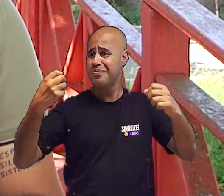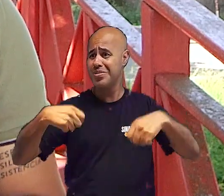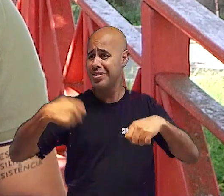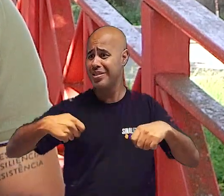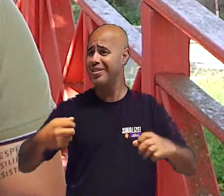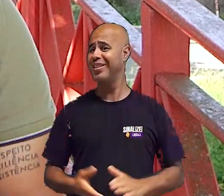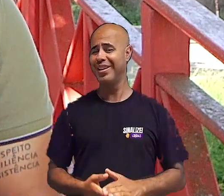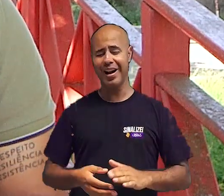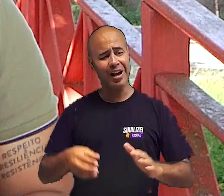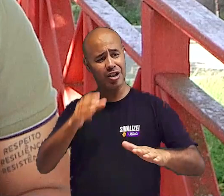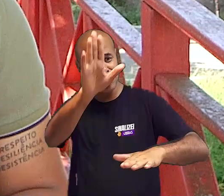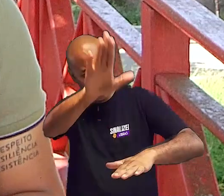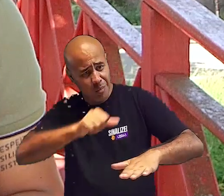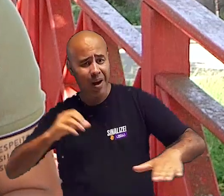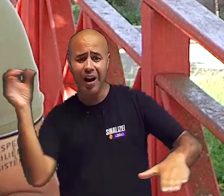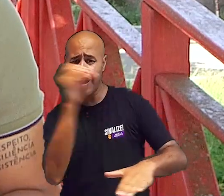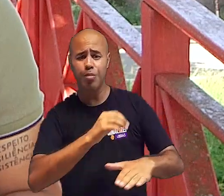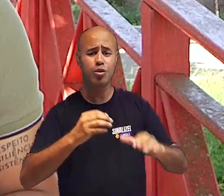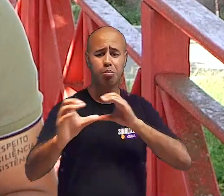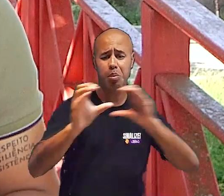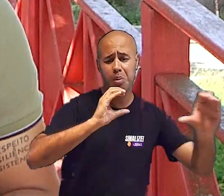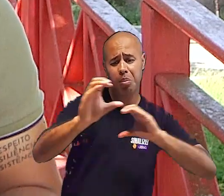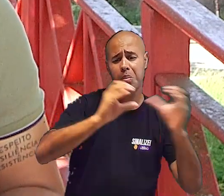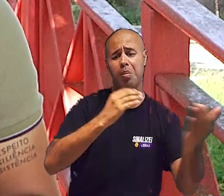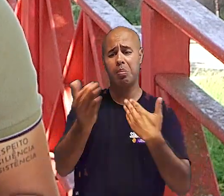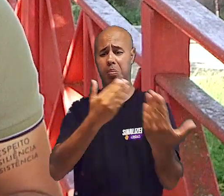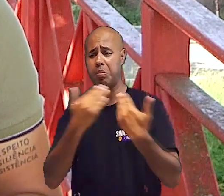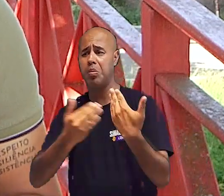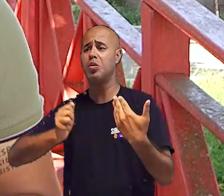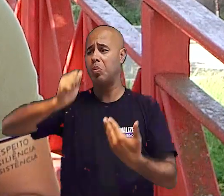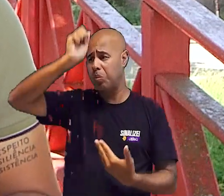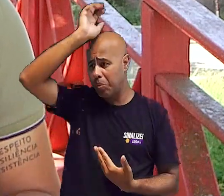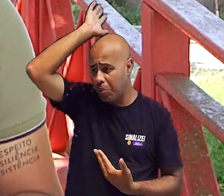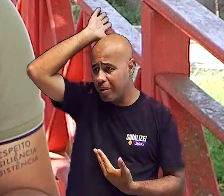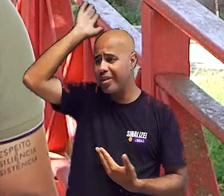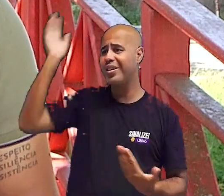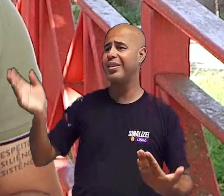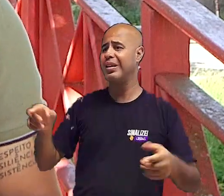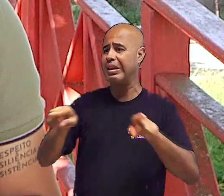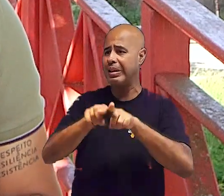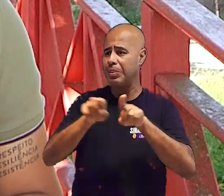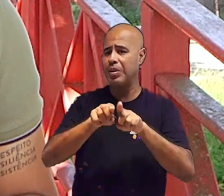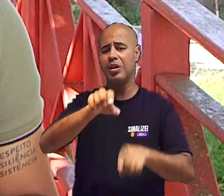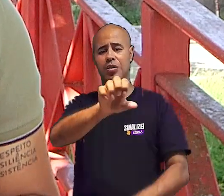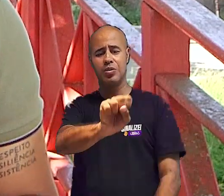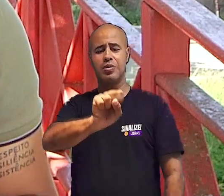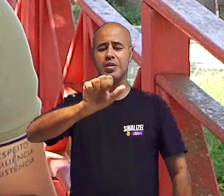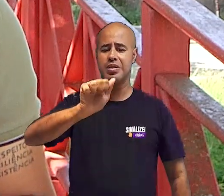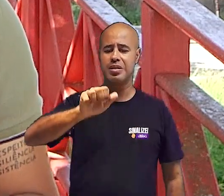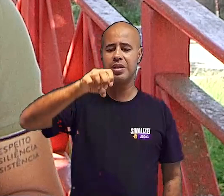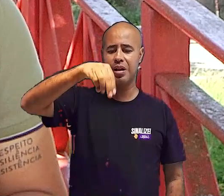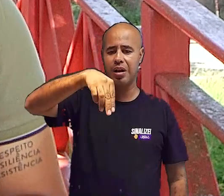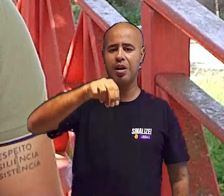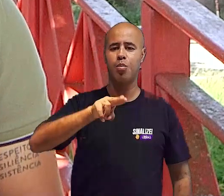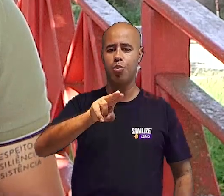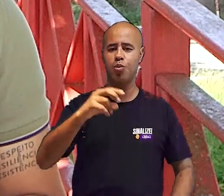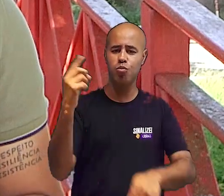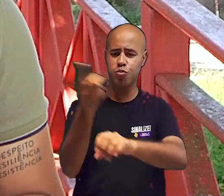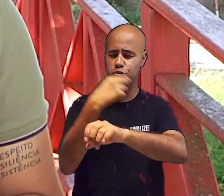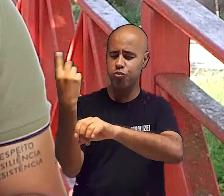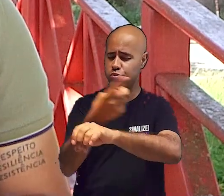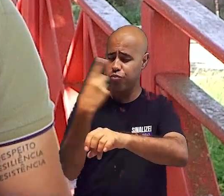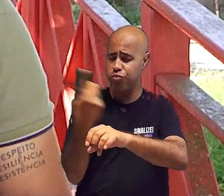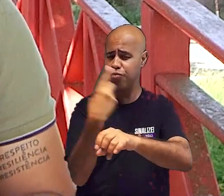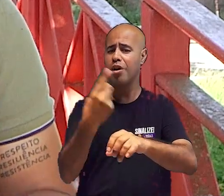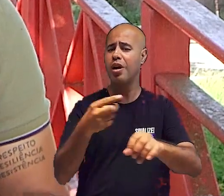oficial pelo WhatsApp para comunicação de Emergências envolvendo os bombeiros voluntários de Jaraguá do Sul e o serviço